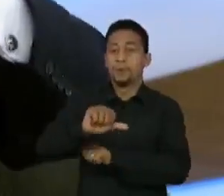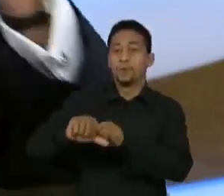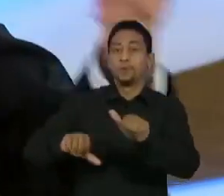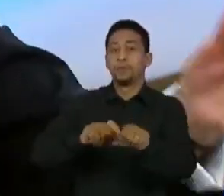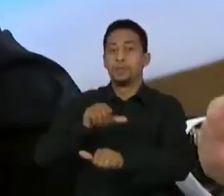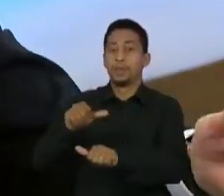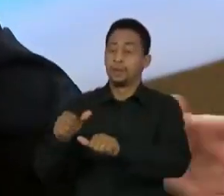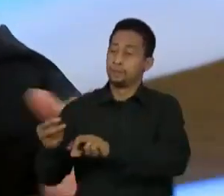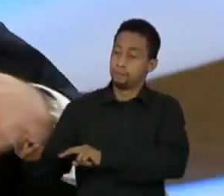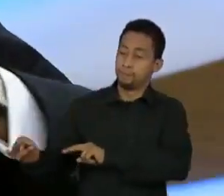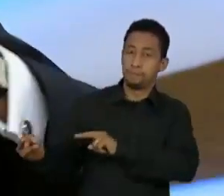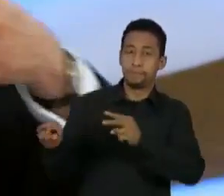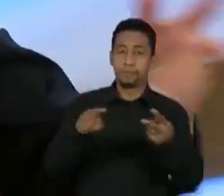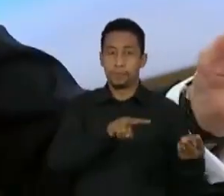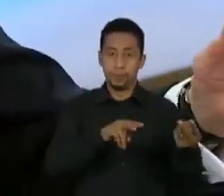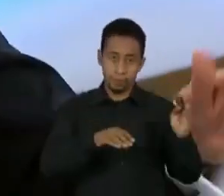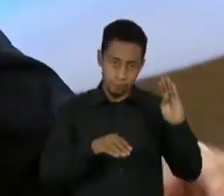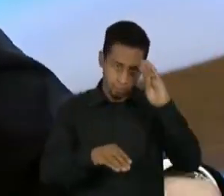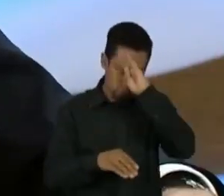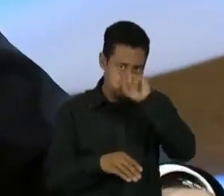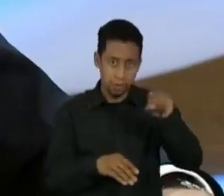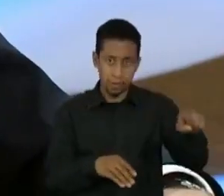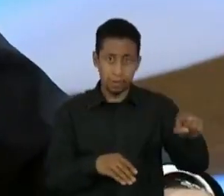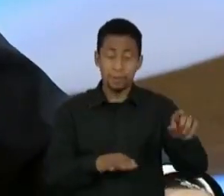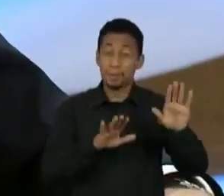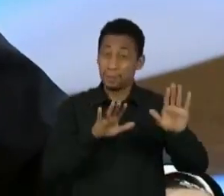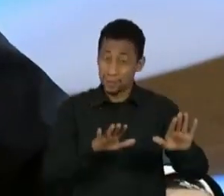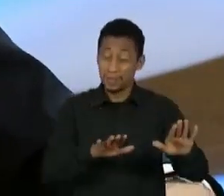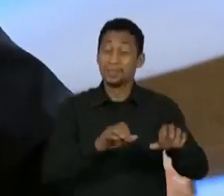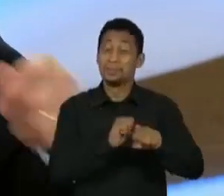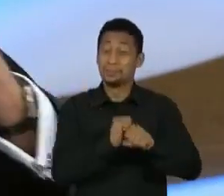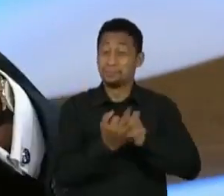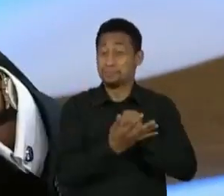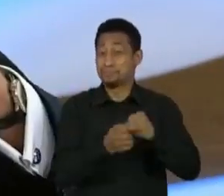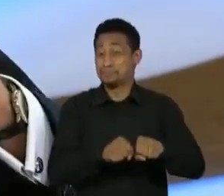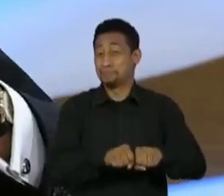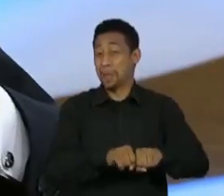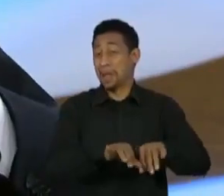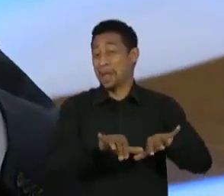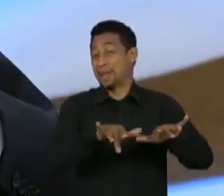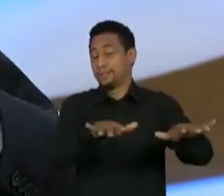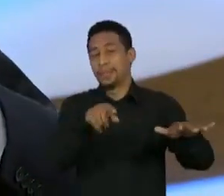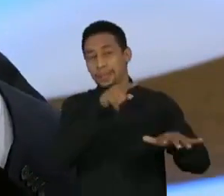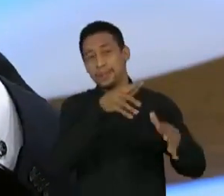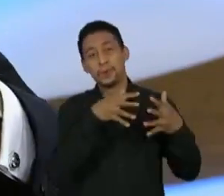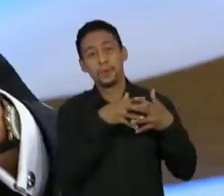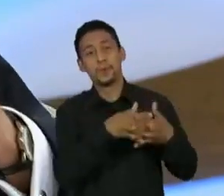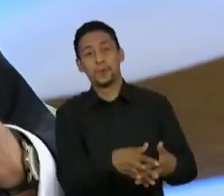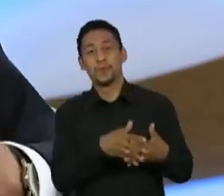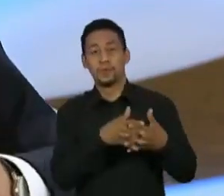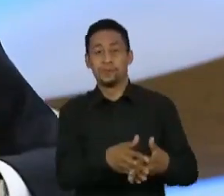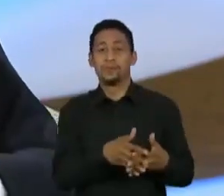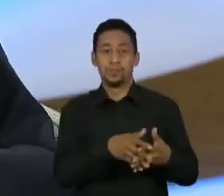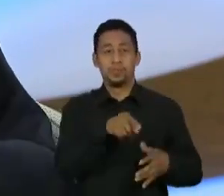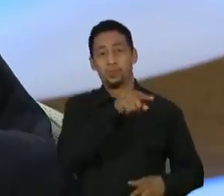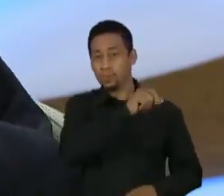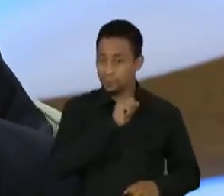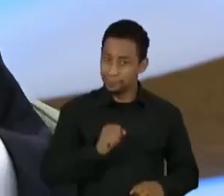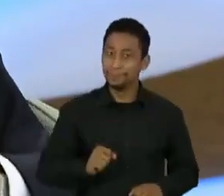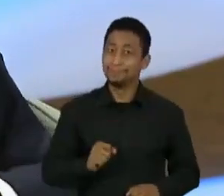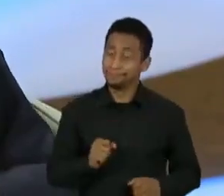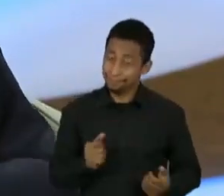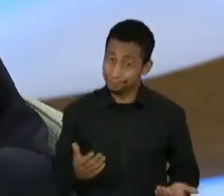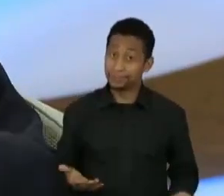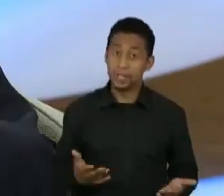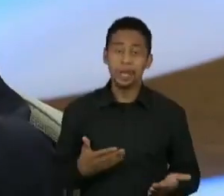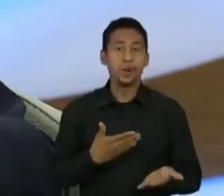depois veio a pandemia, que confundiu a economia. Veio um outro estilo, um estilo mais, digamos